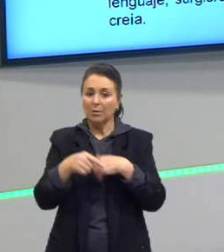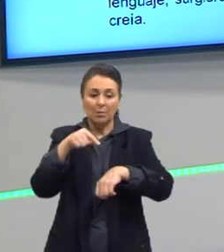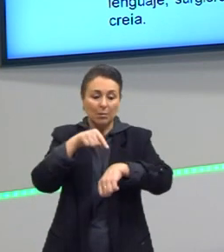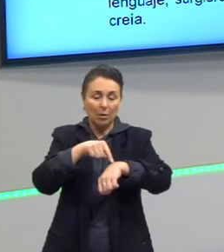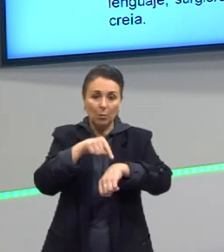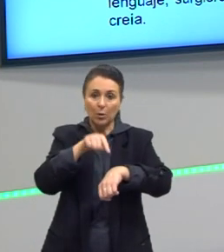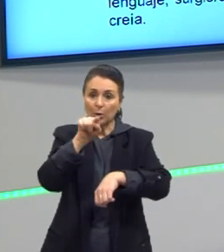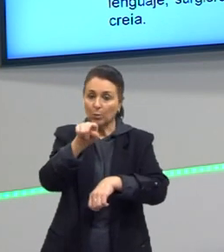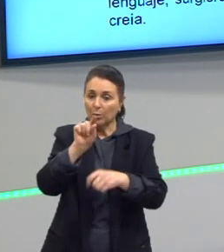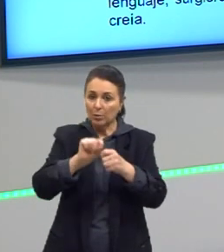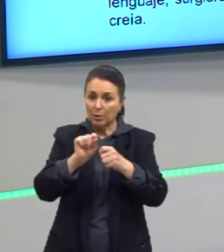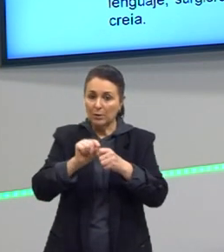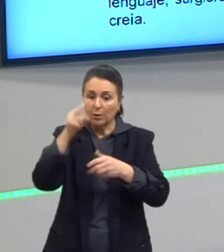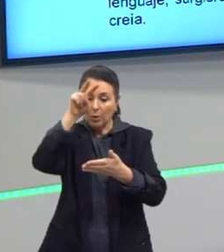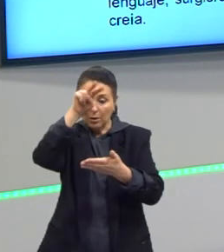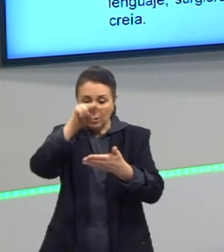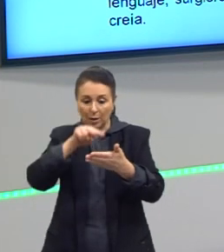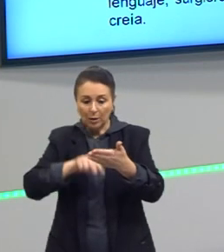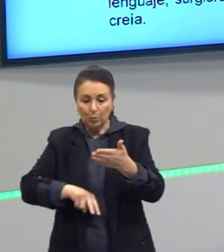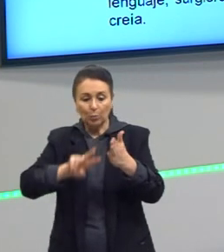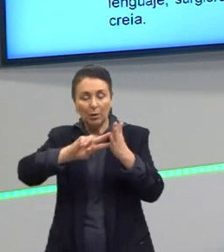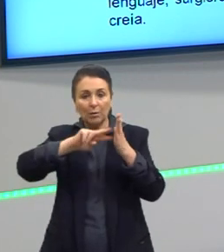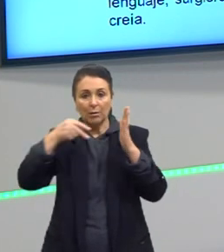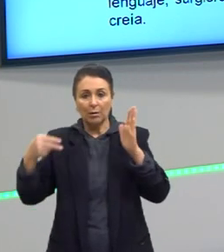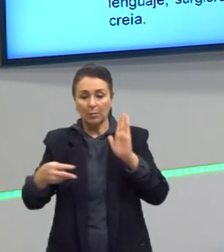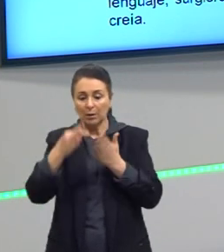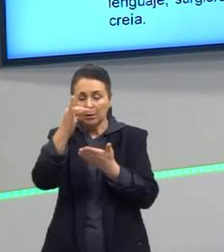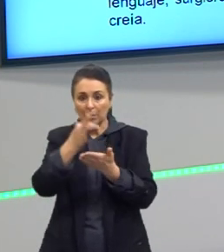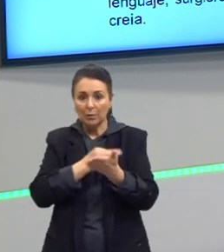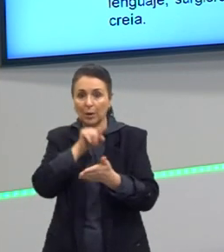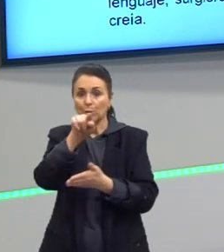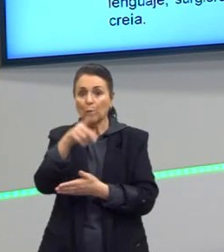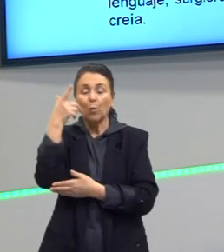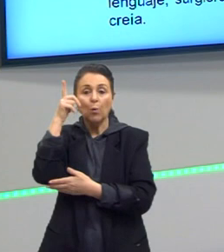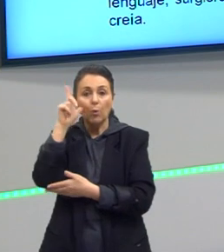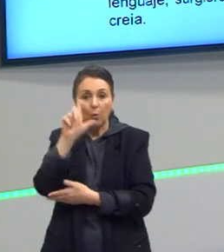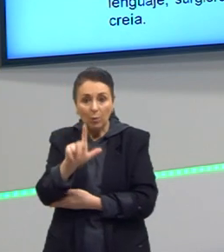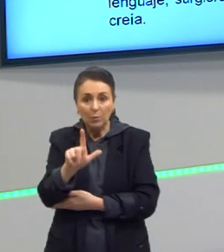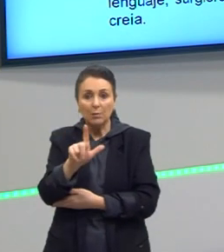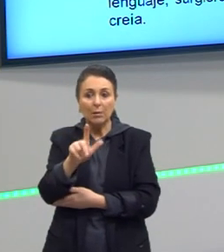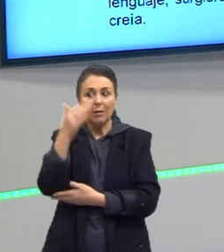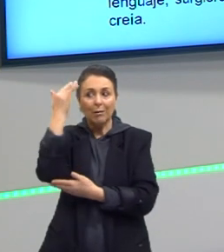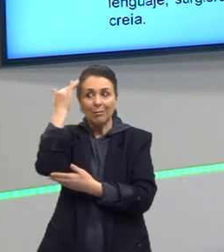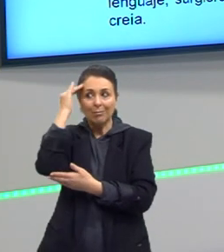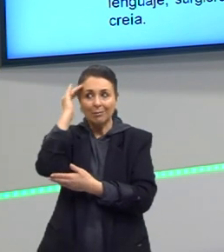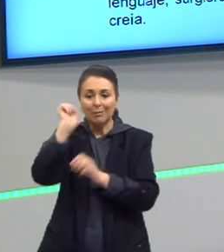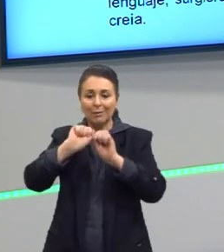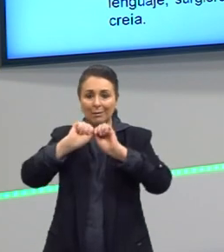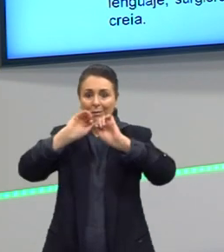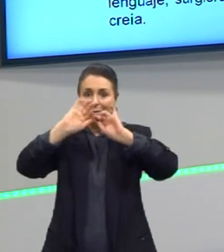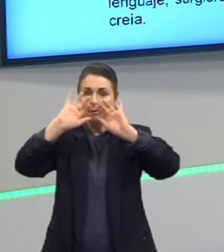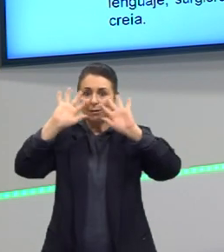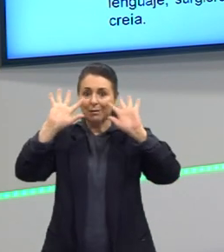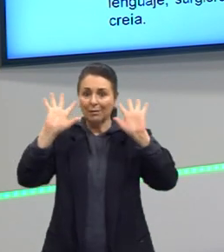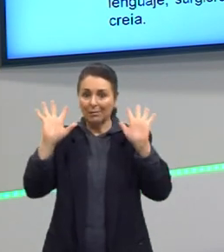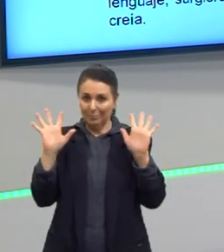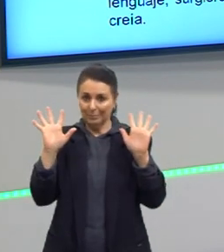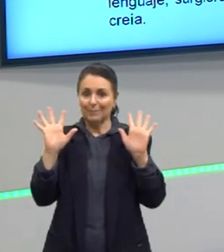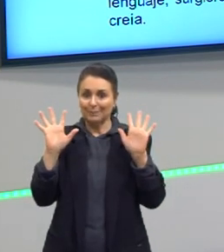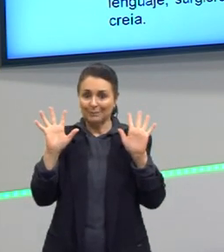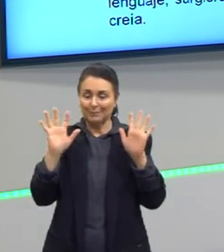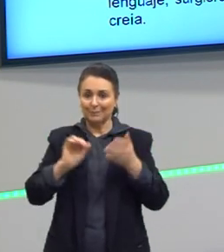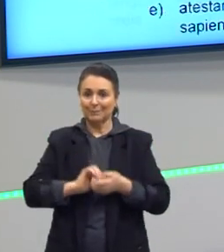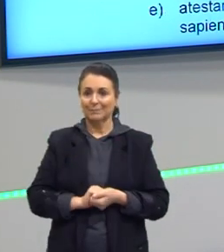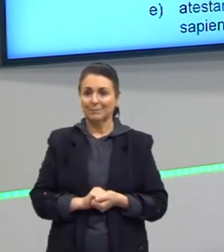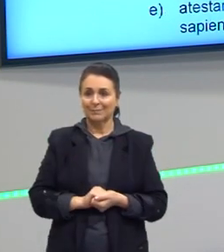a sua leitura a sua interpretação você consiga chegar né Ah até o ponto